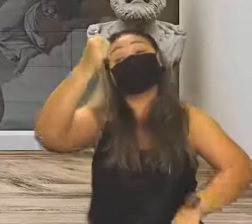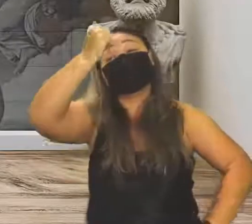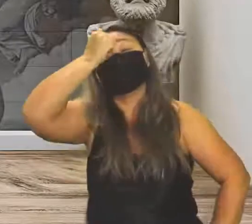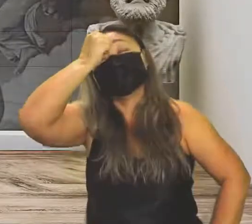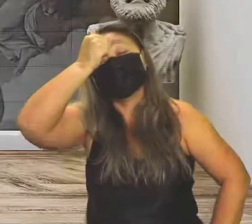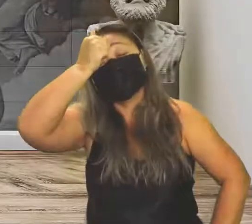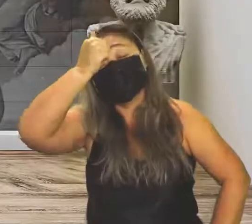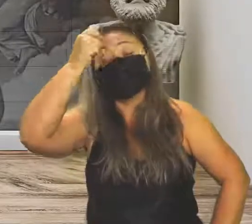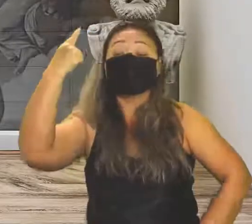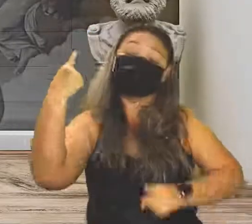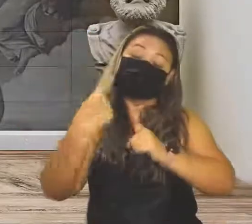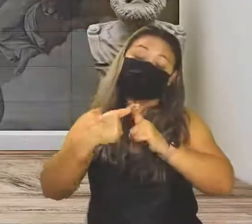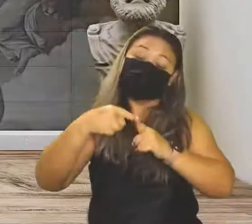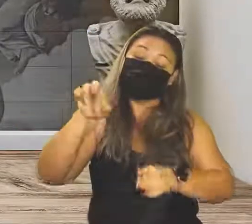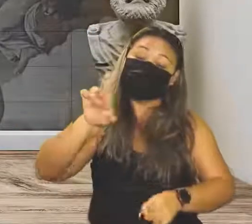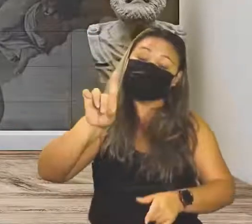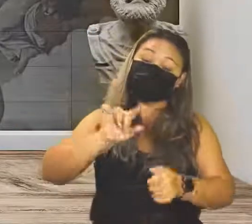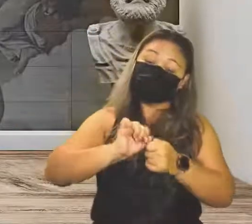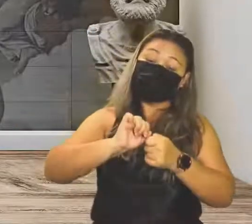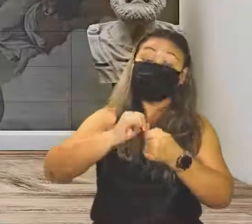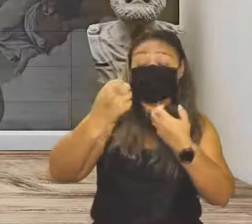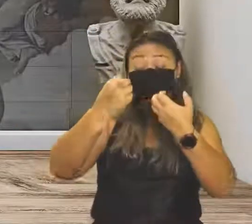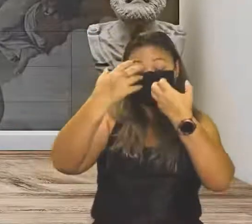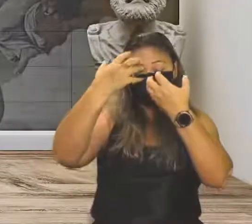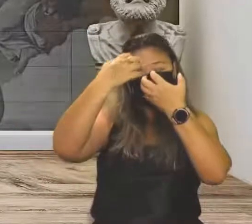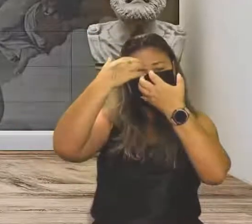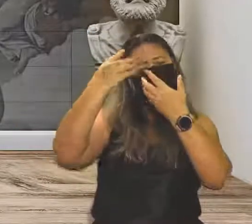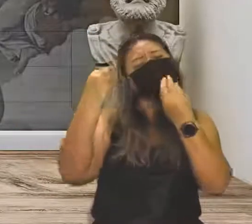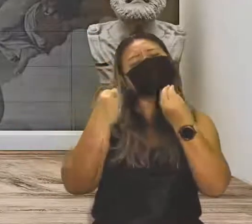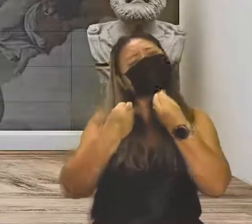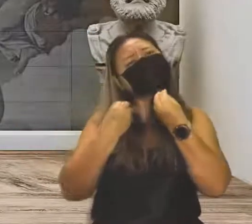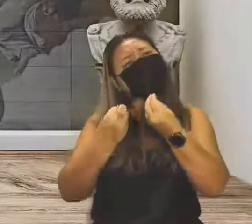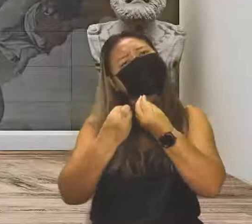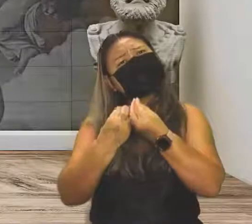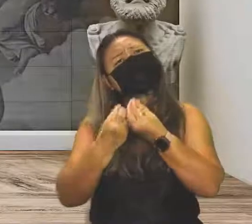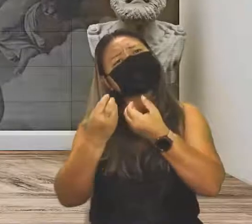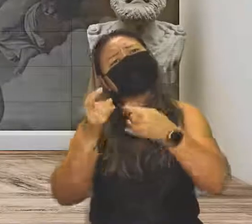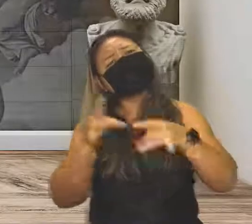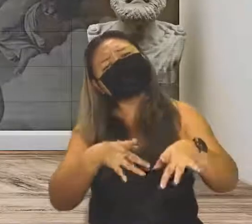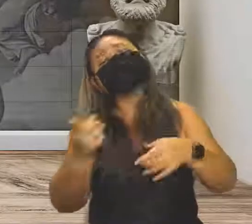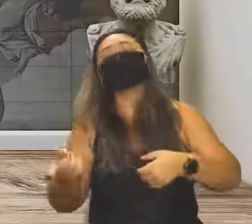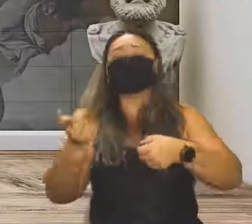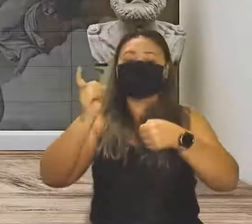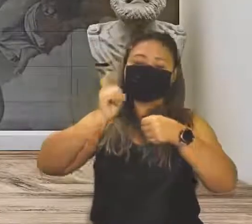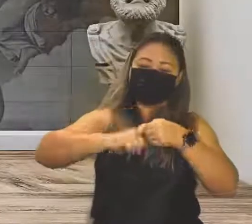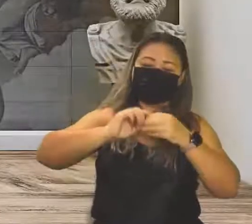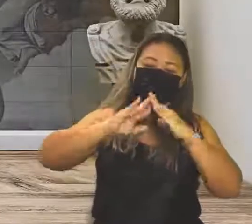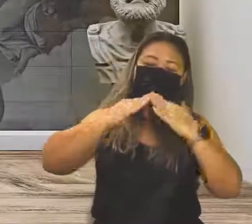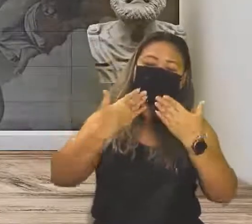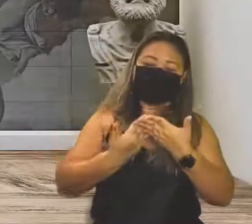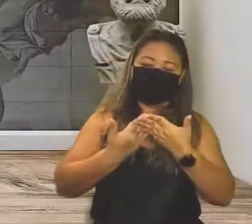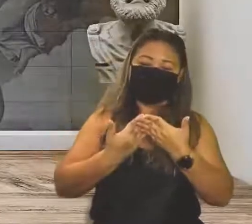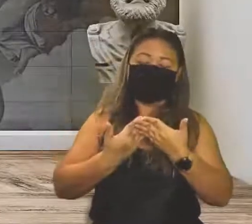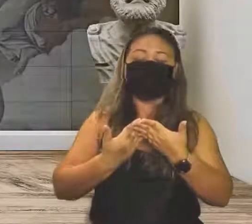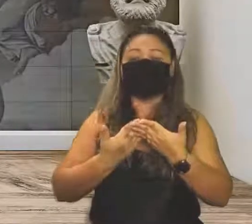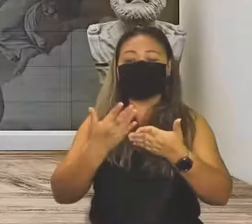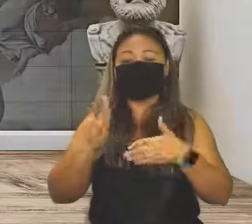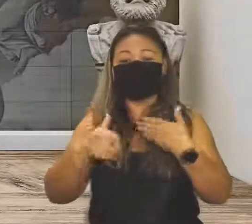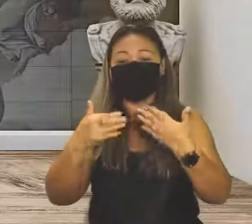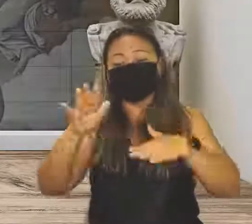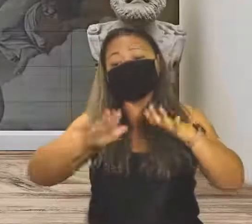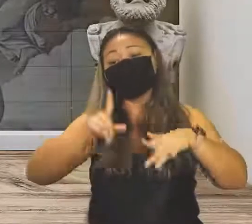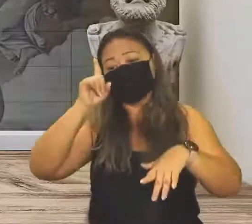a razão toma conta de você. Poxa, para que eu desisti? Eu vou voltar para a escola. O certo é você seguir.